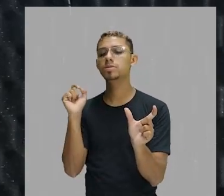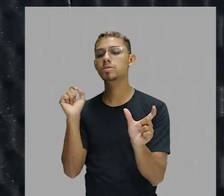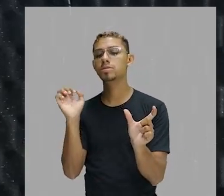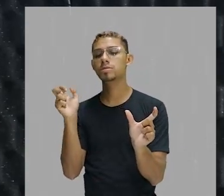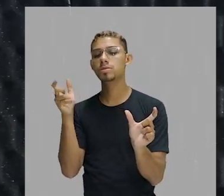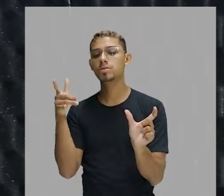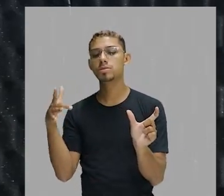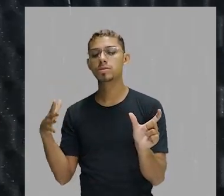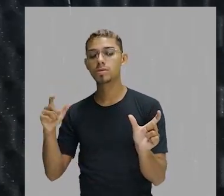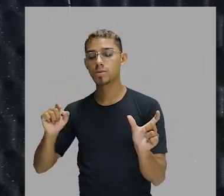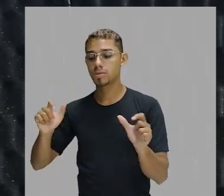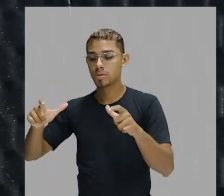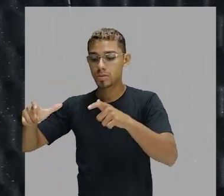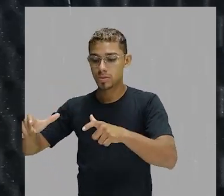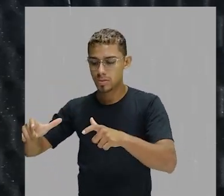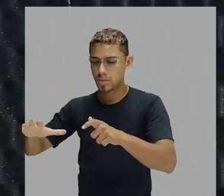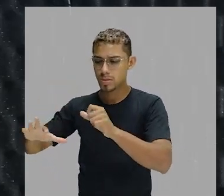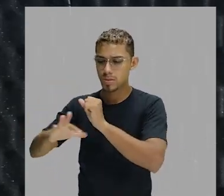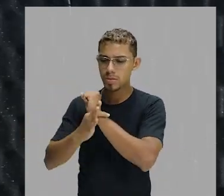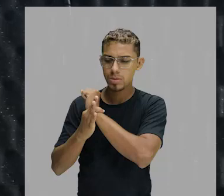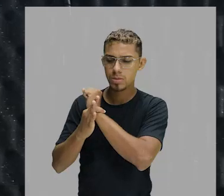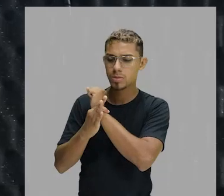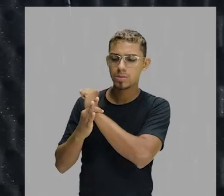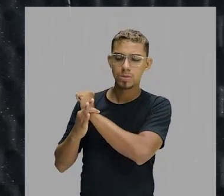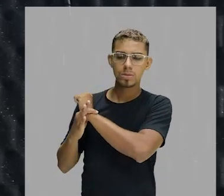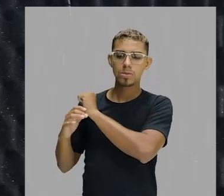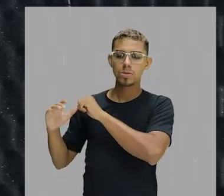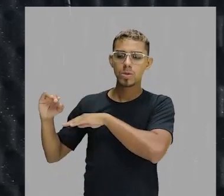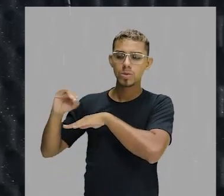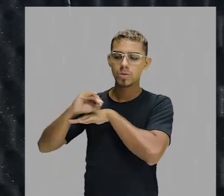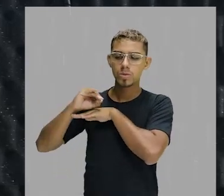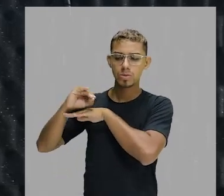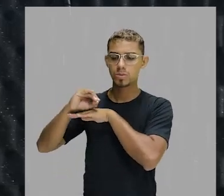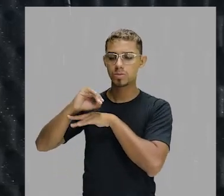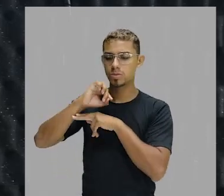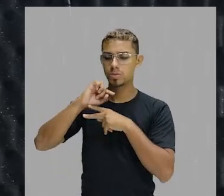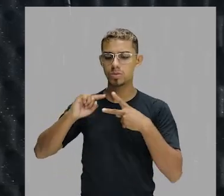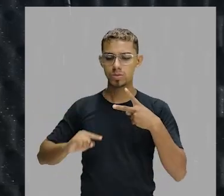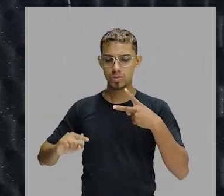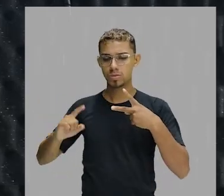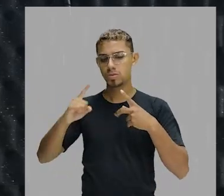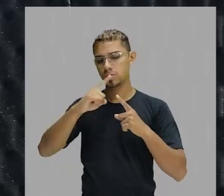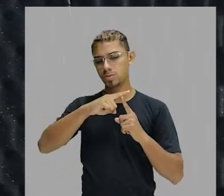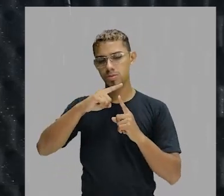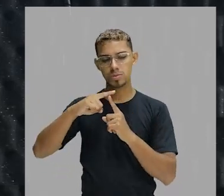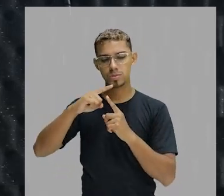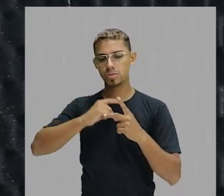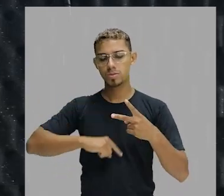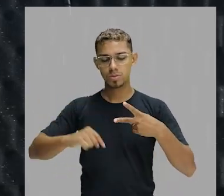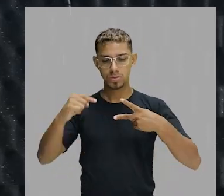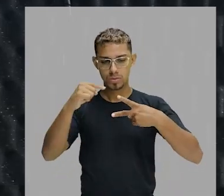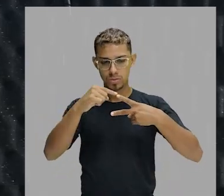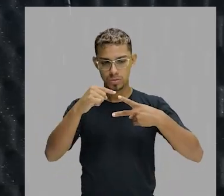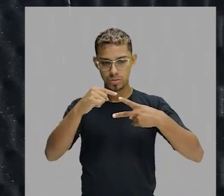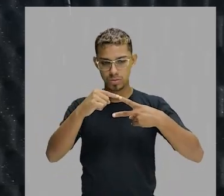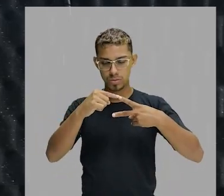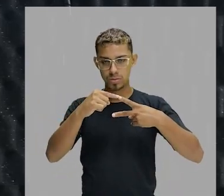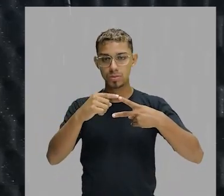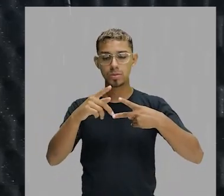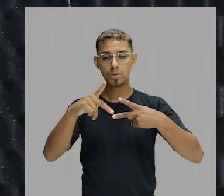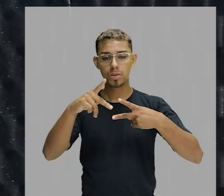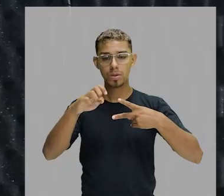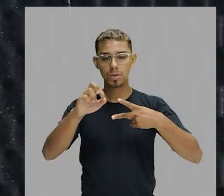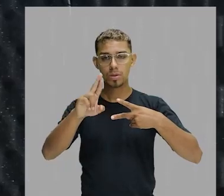né? As áreas de preservação ou unidades de conservação, elas podem ser divididas em dois tipos, né? Em áreas de preservação